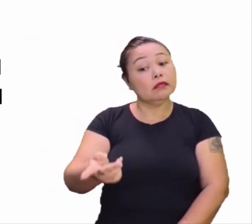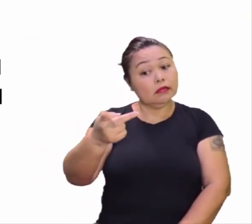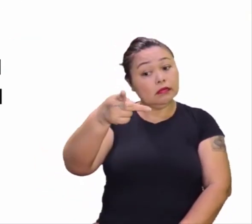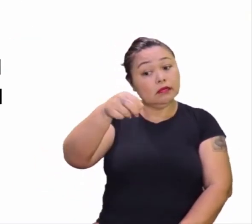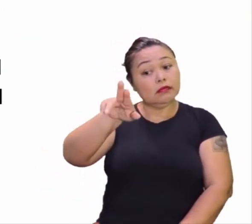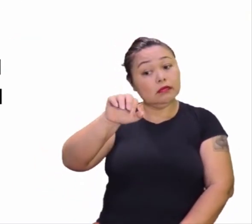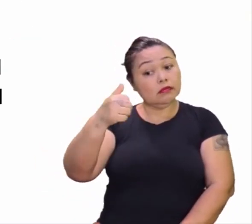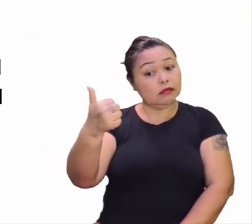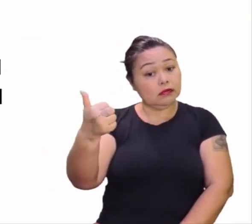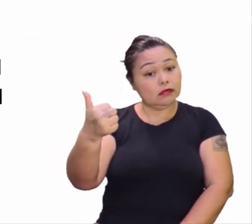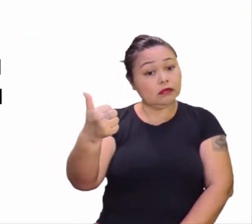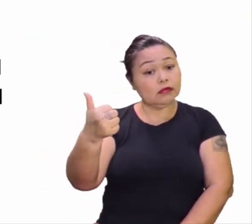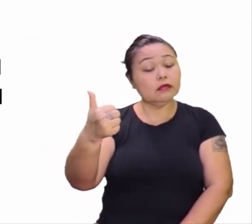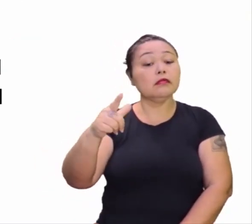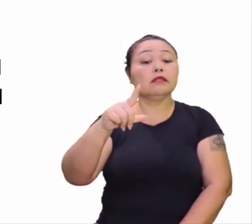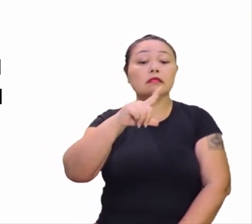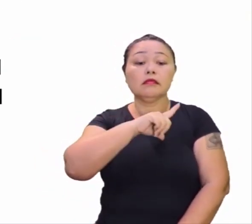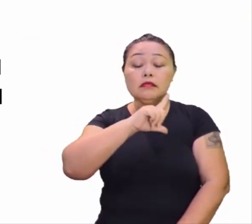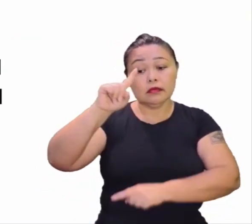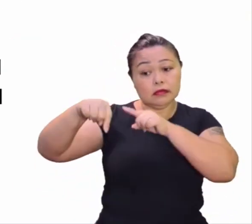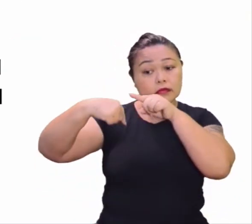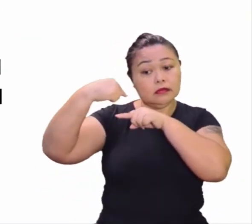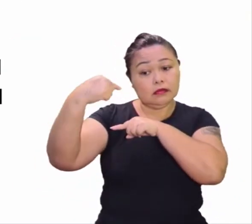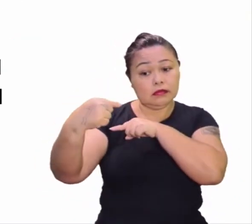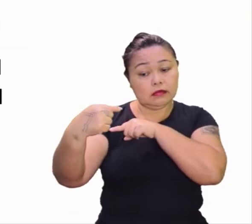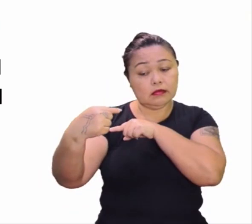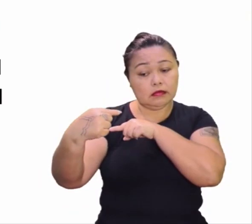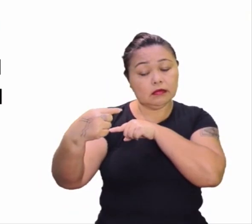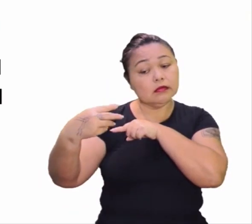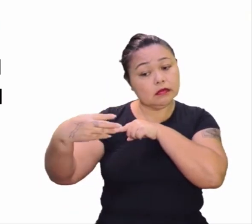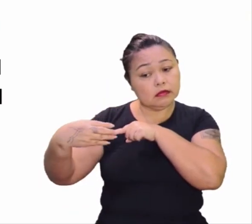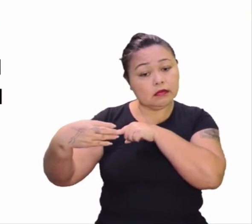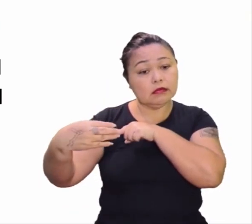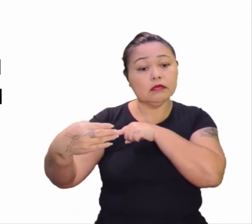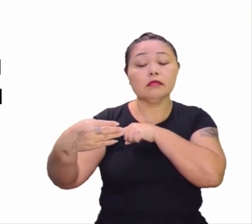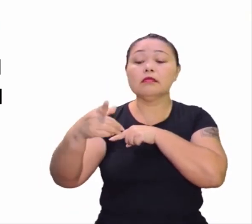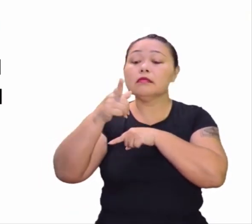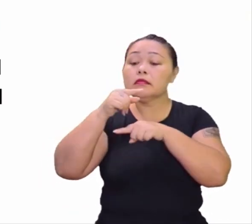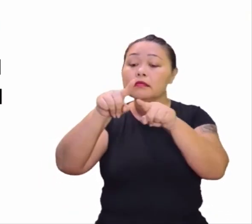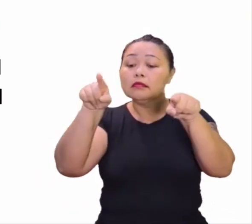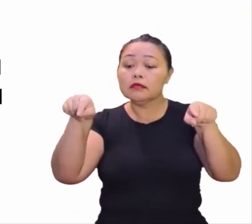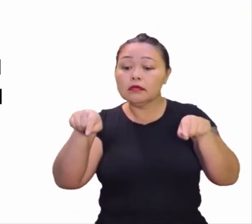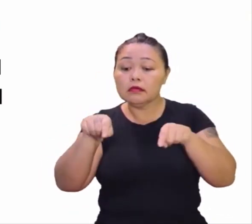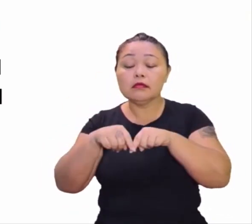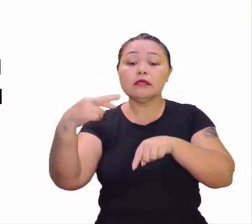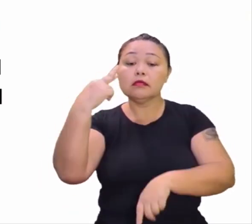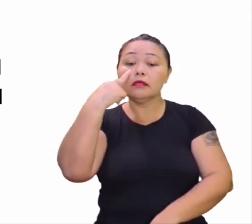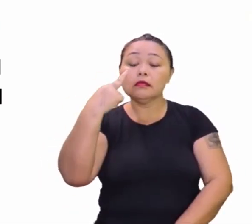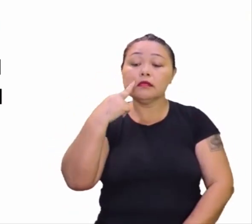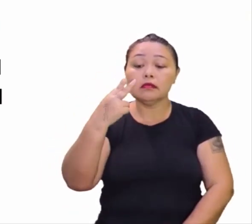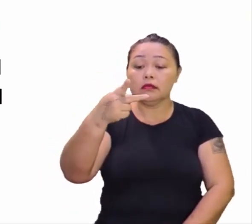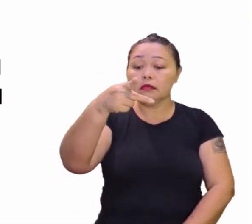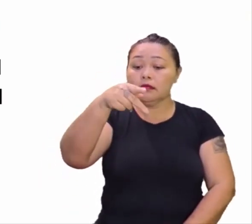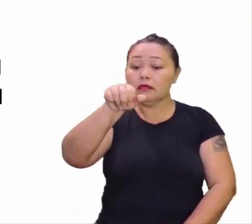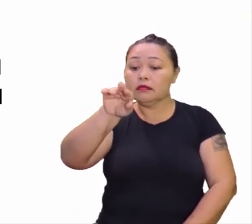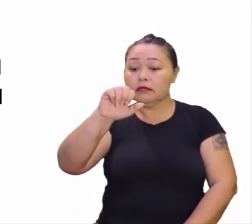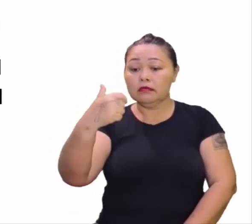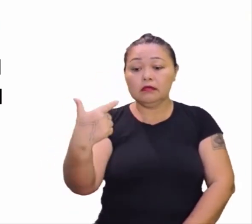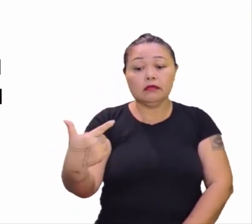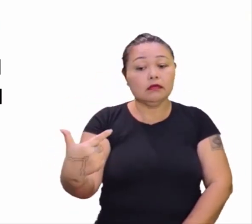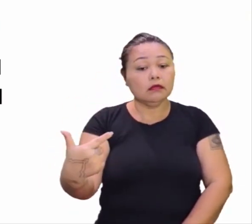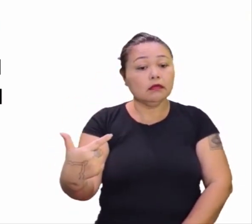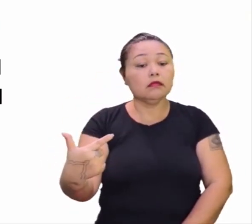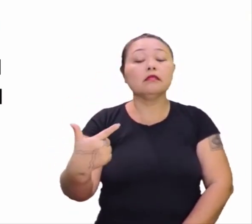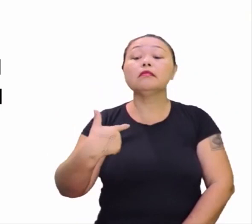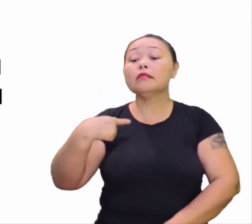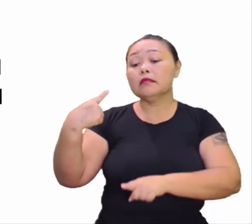da hidrografia, né? E nós temos também depois aí a seguinte aula, que é a hidrografia rondoniense, parte 2.